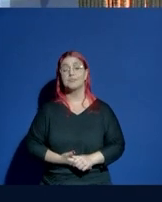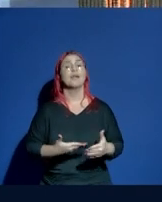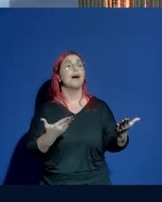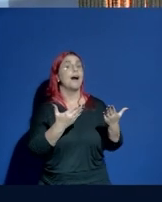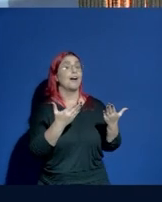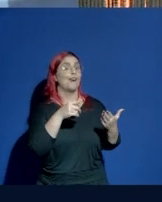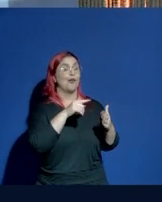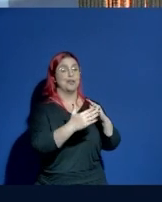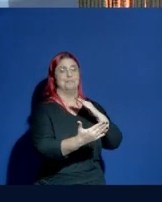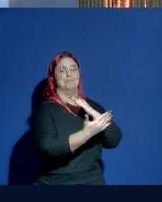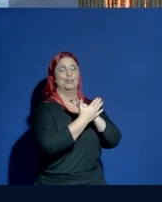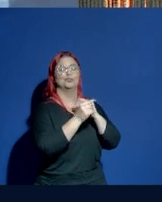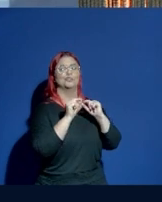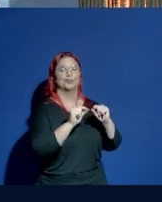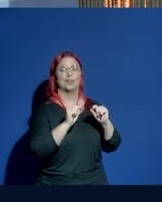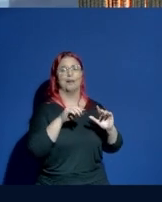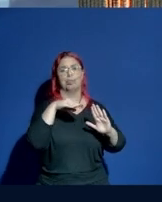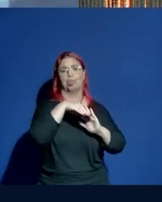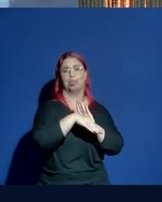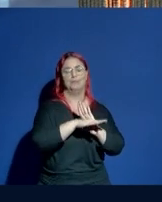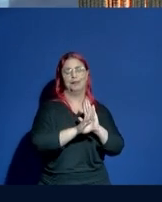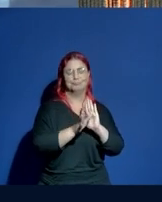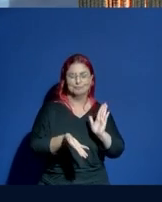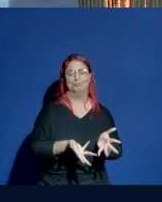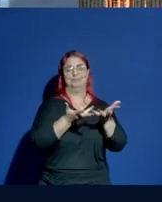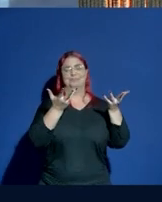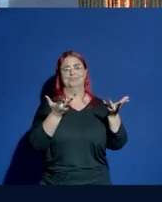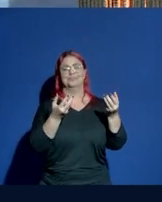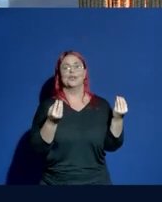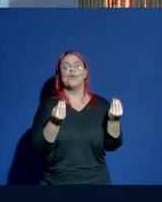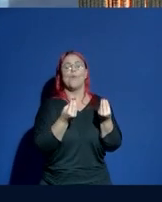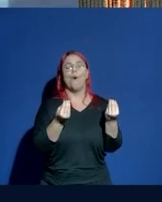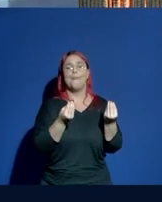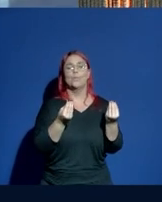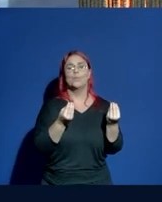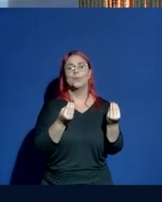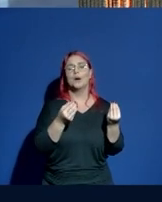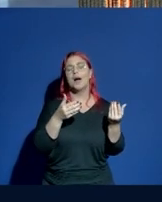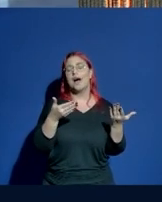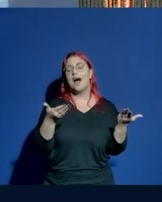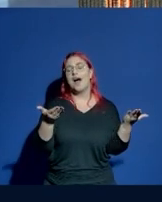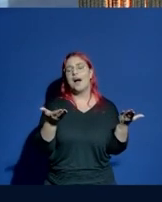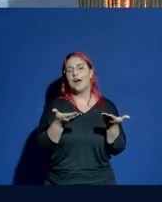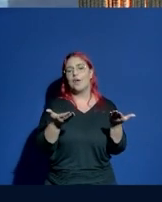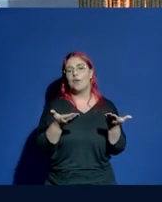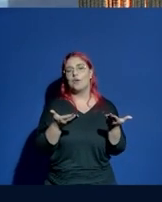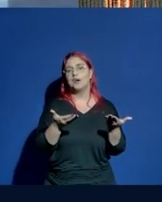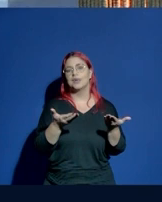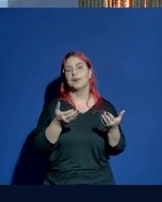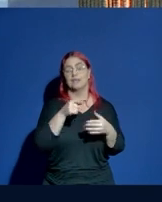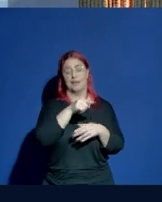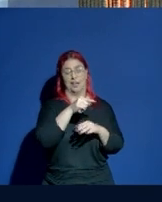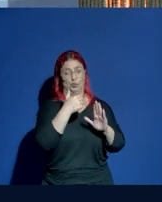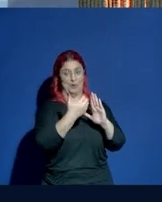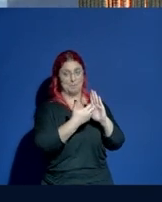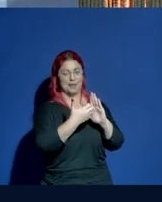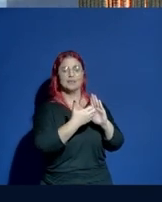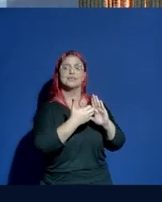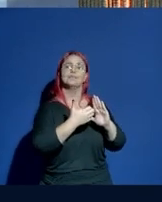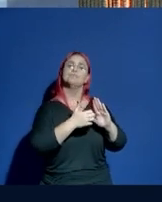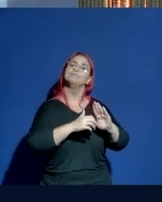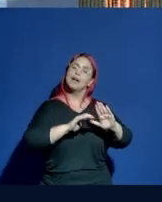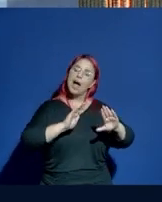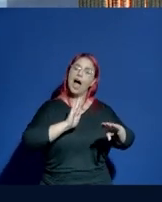me ajudar então a espantar ressaca né como é que como é que é estar contribui para reduzir esse